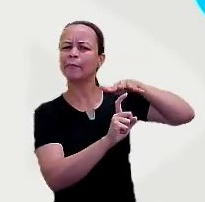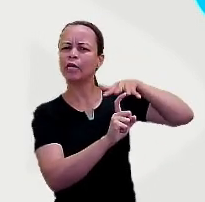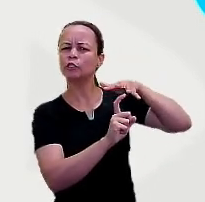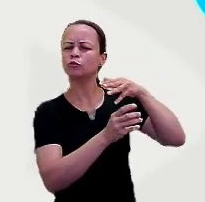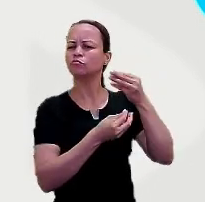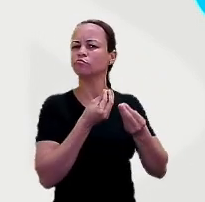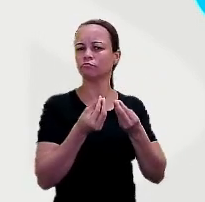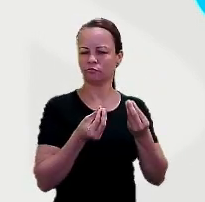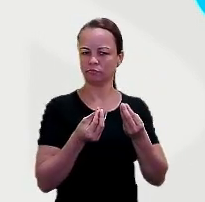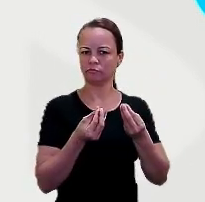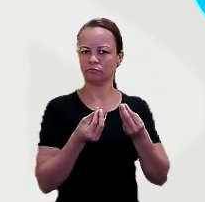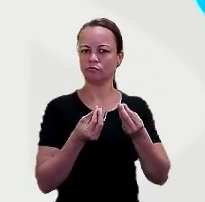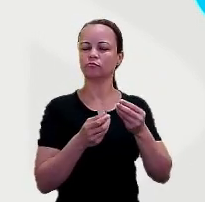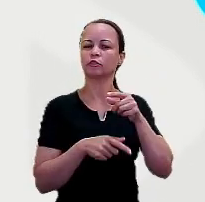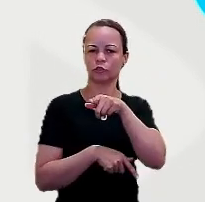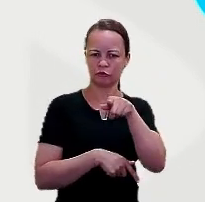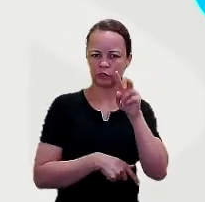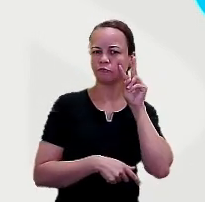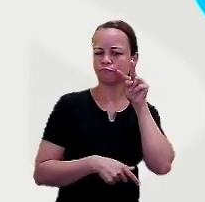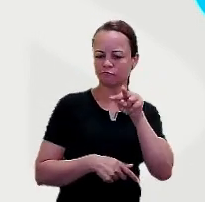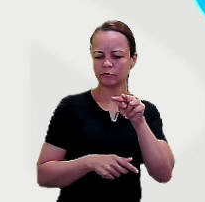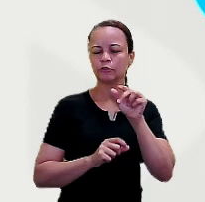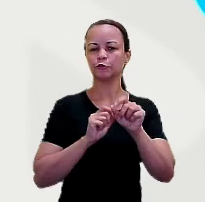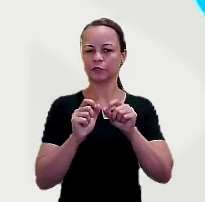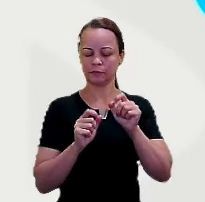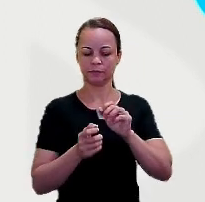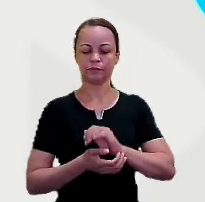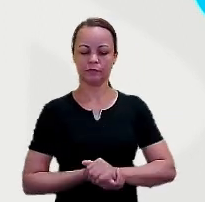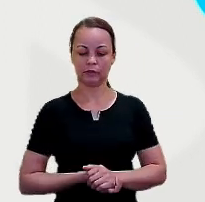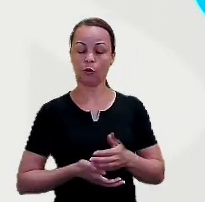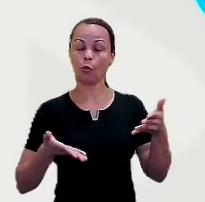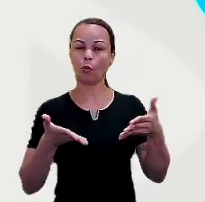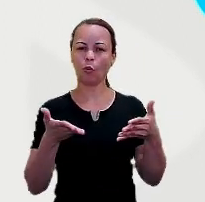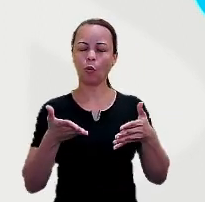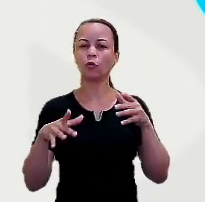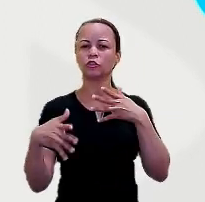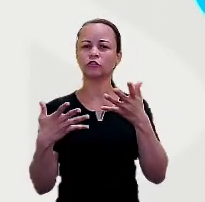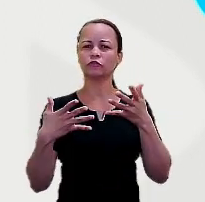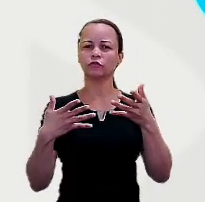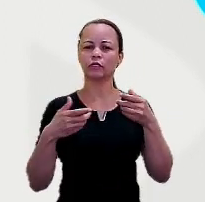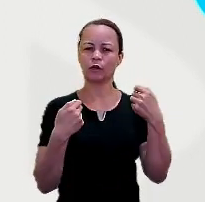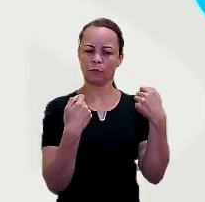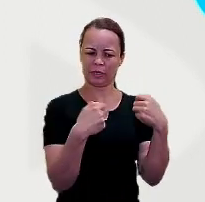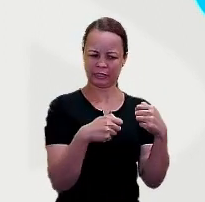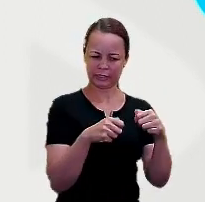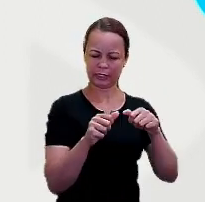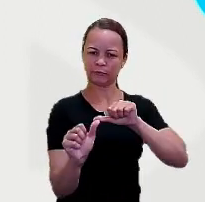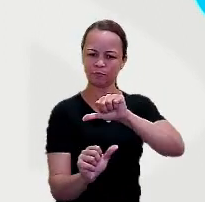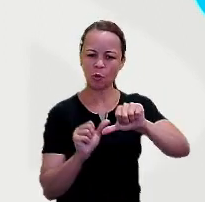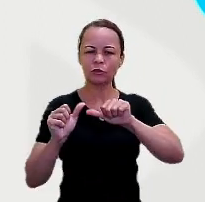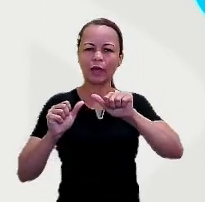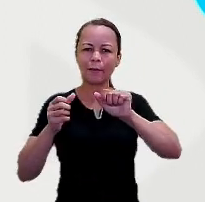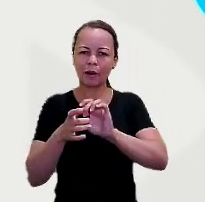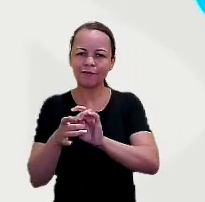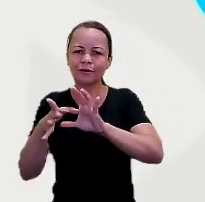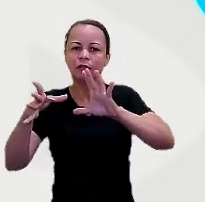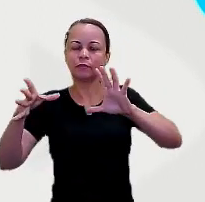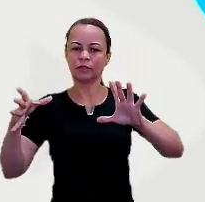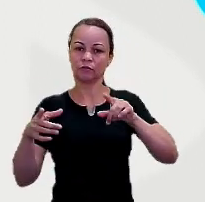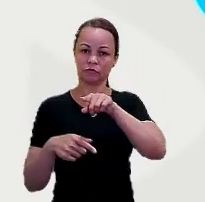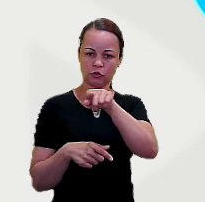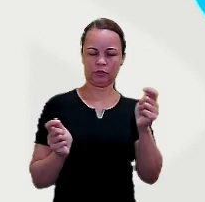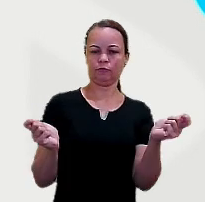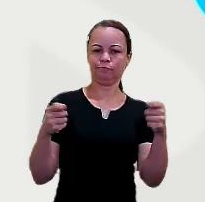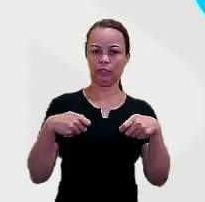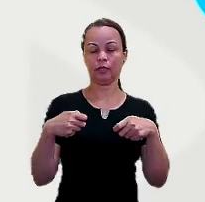você ouviu. Mitos do cérebro. Então a gente vai hoje tirar você do reino da necessidade para o reino da liberdade, para que você seja capaz, de